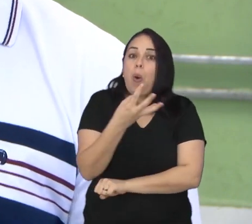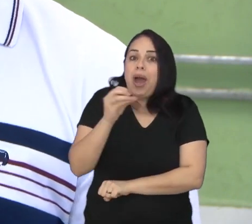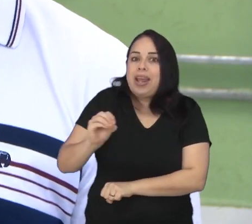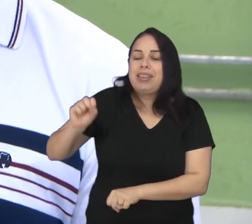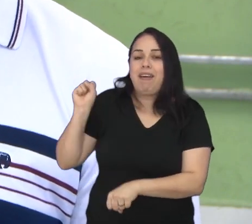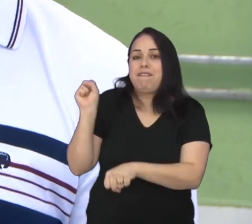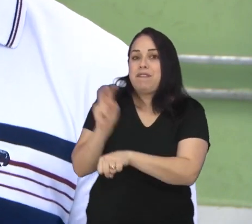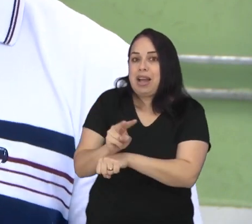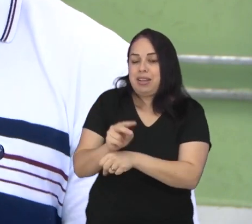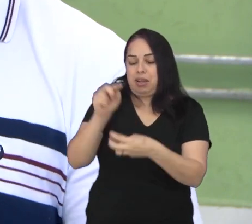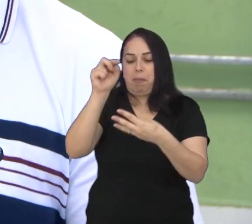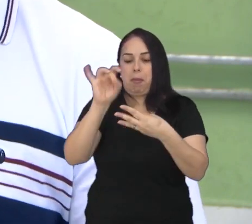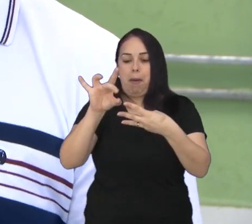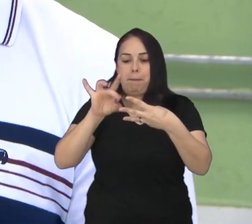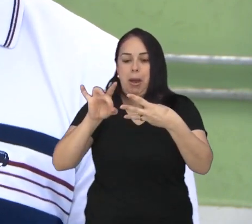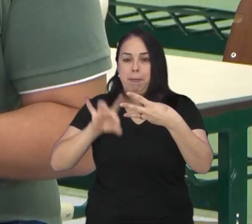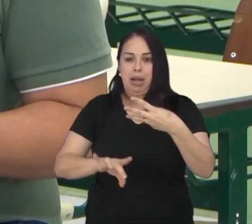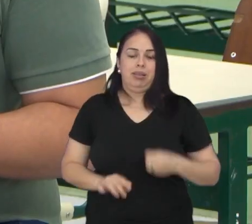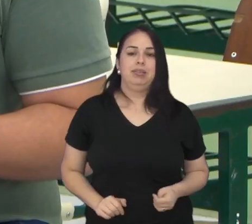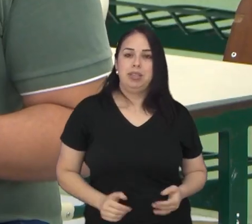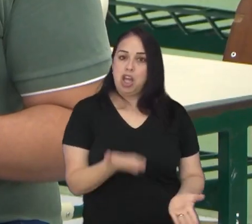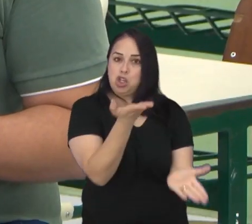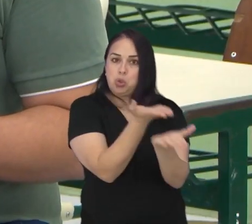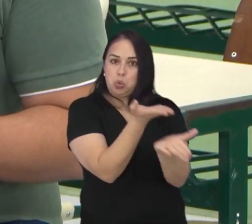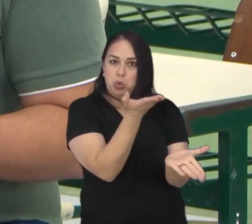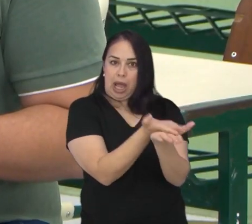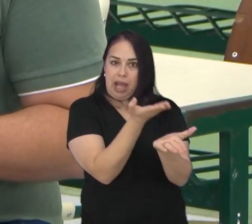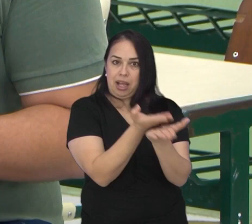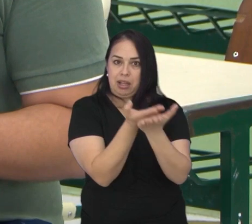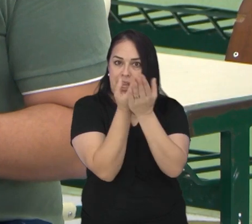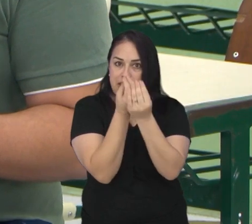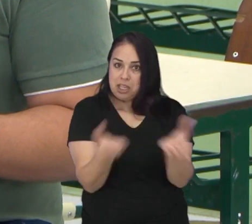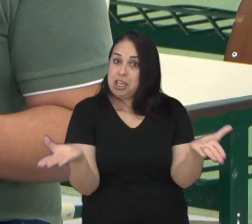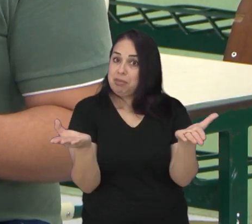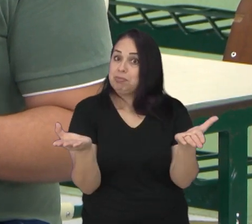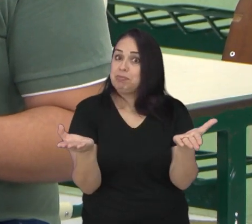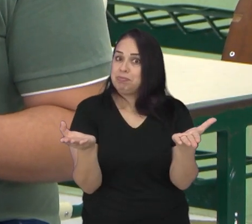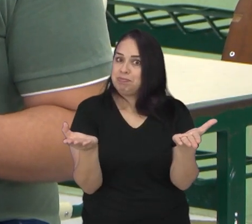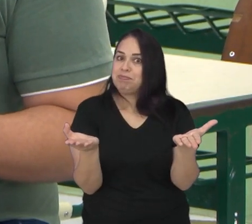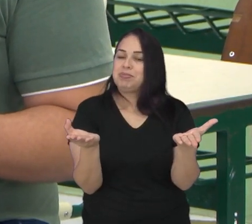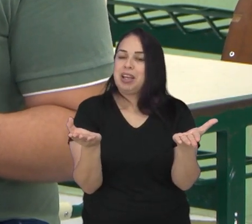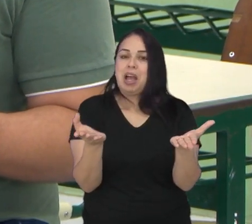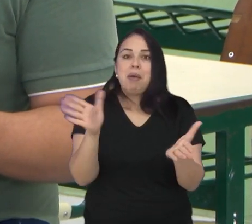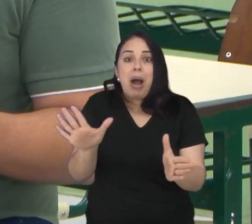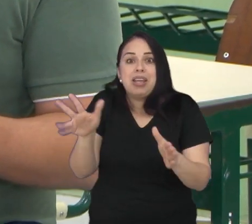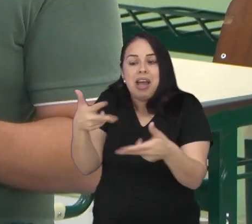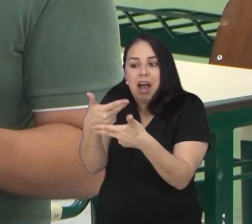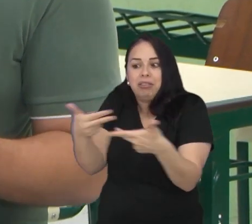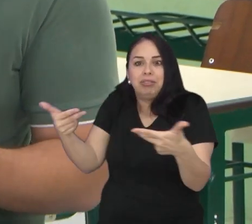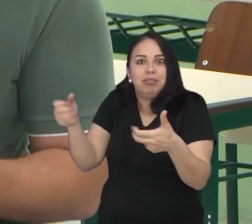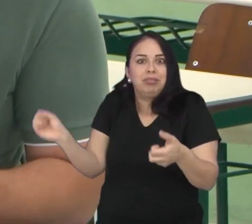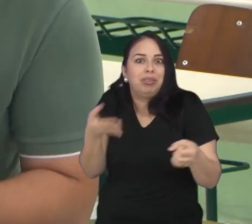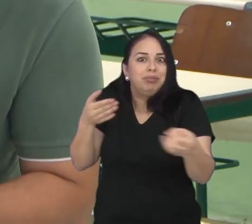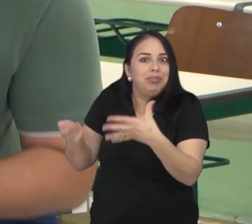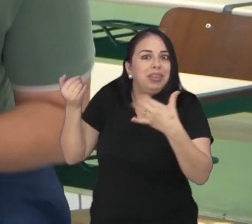São 40 vagas por cada curso. Além das qualificações oferecidas aqui na ETEC, a